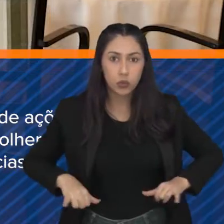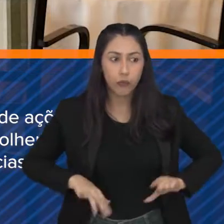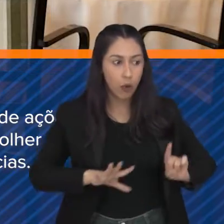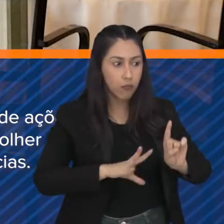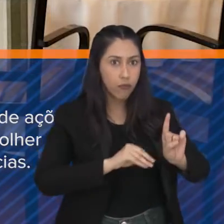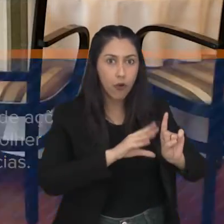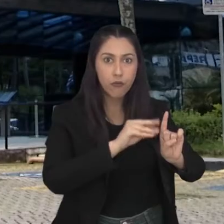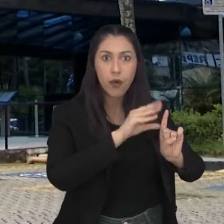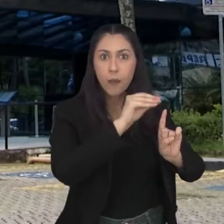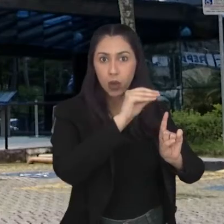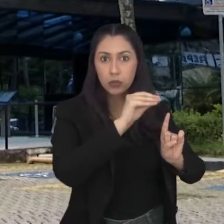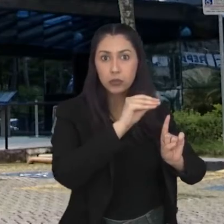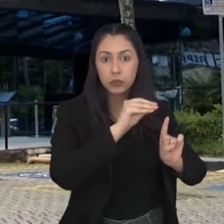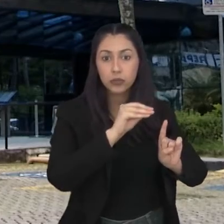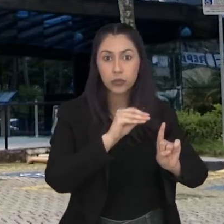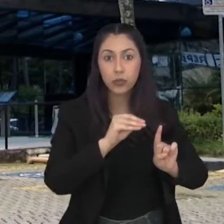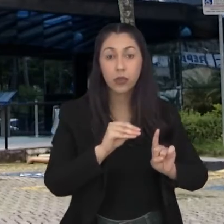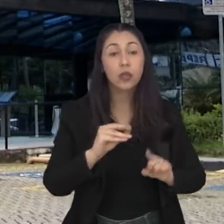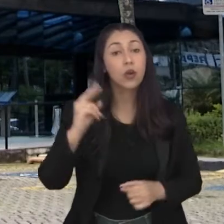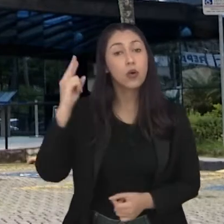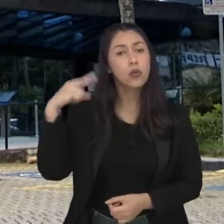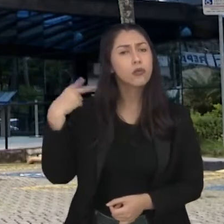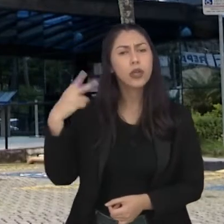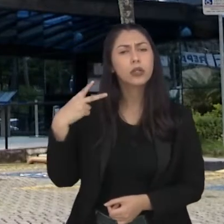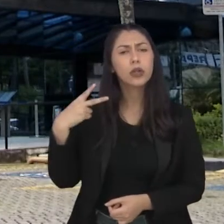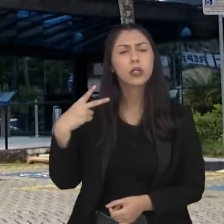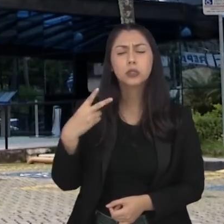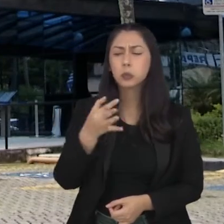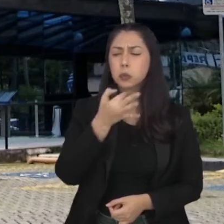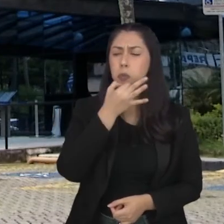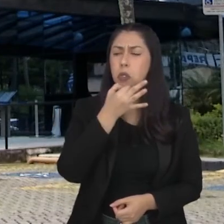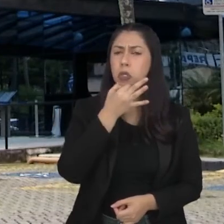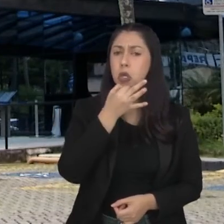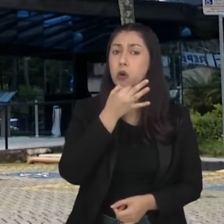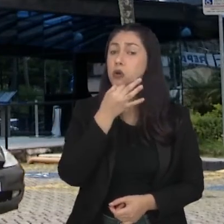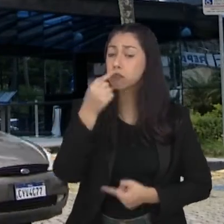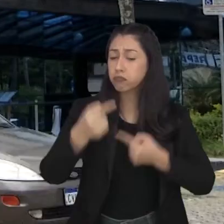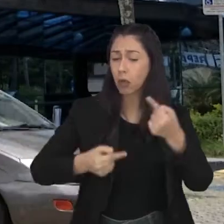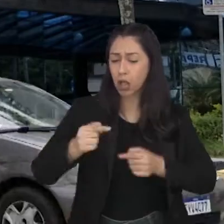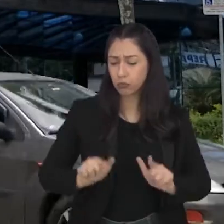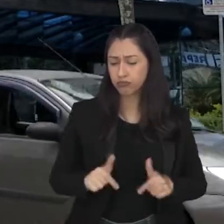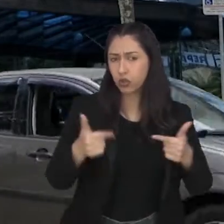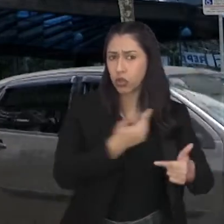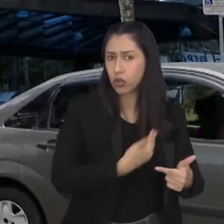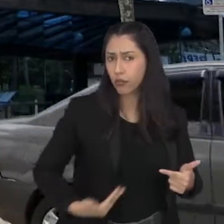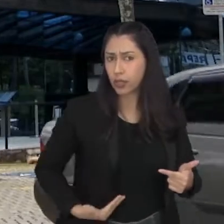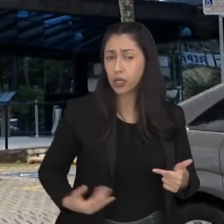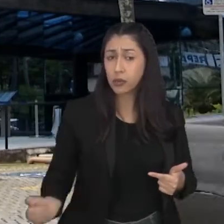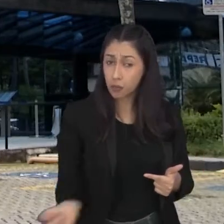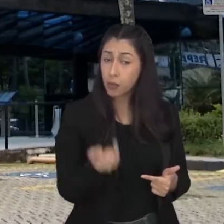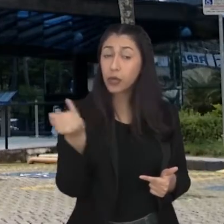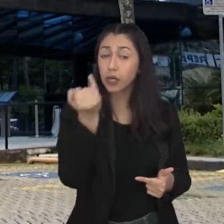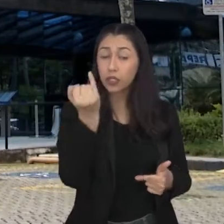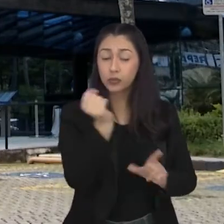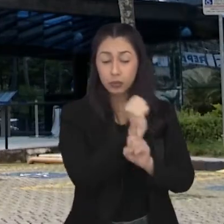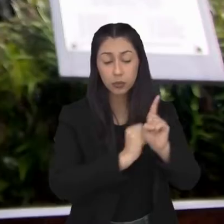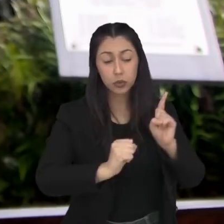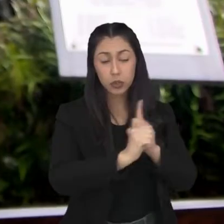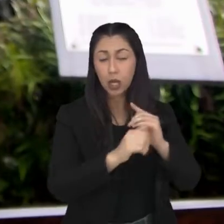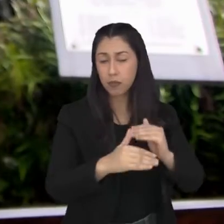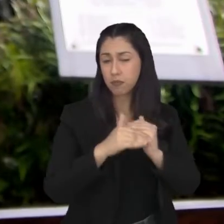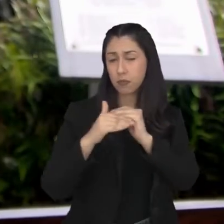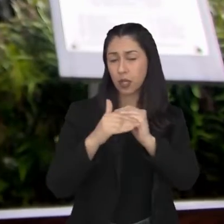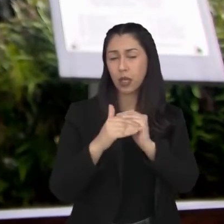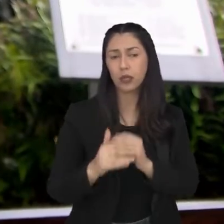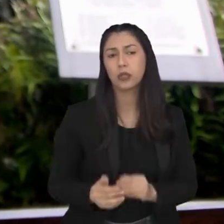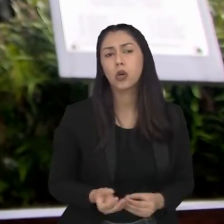abuso sexual. Para os vereadores, as políticas públicas são essenciais na construção de uma sociedade igualitária. Só